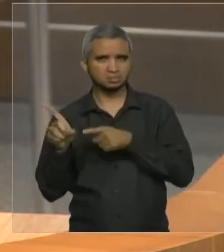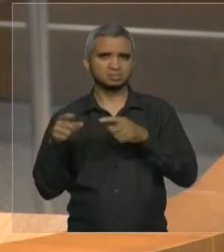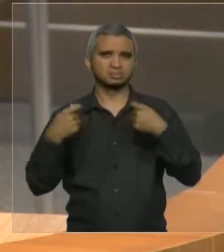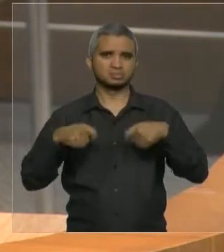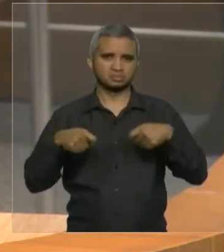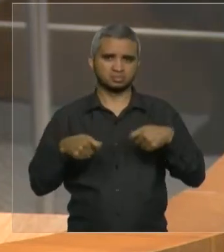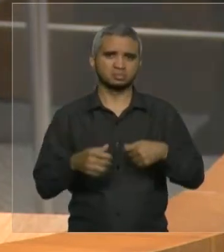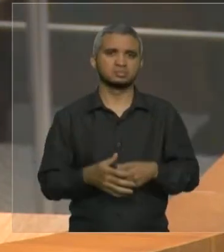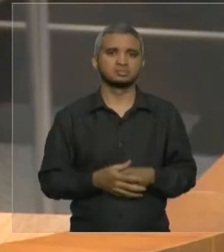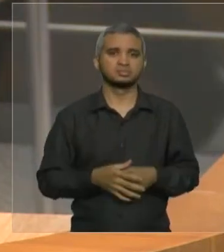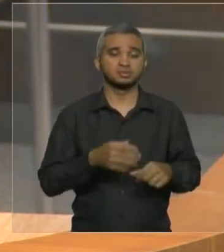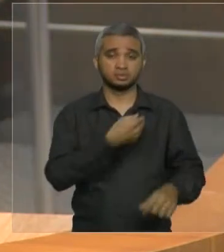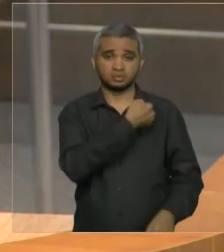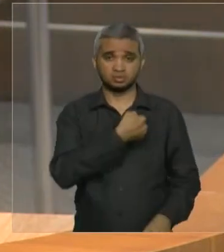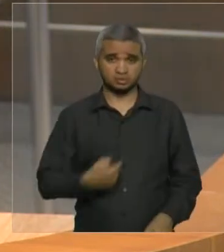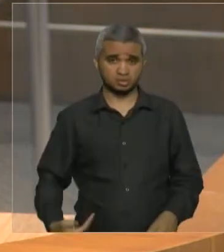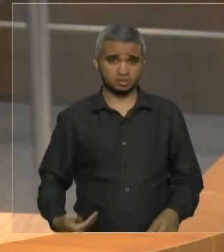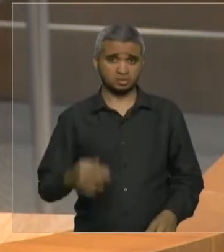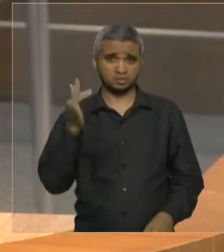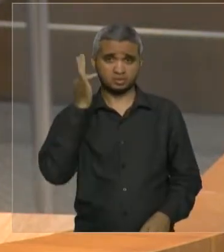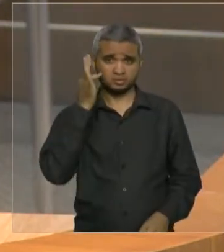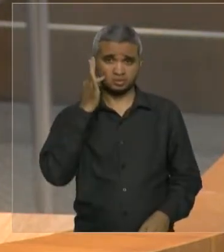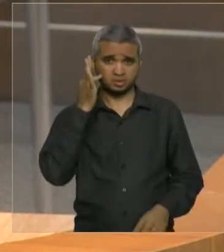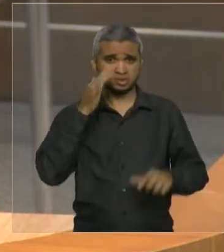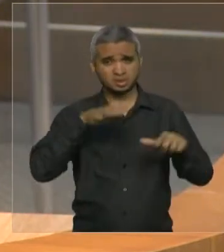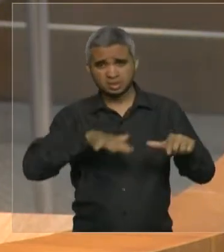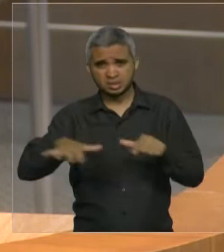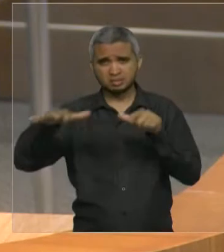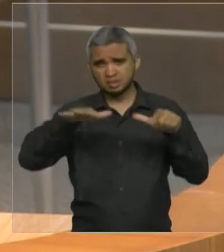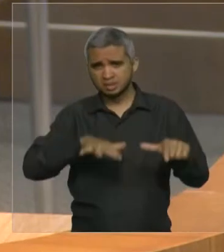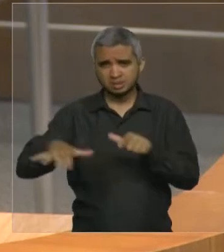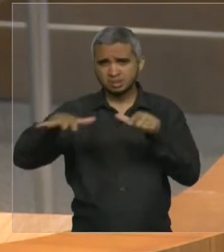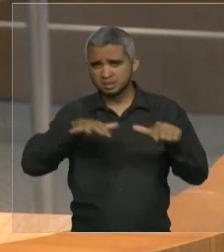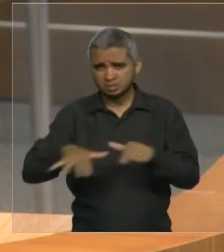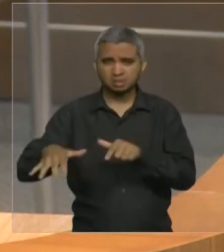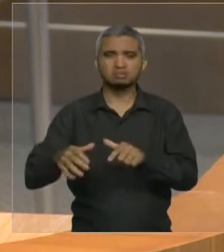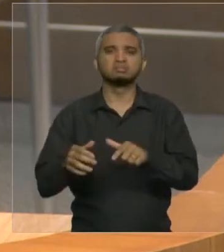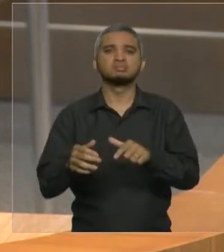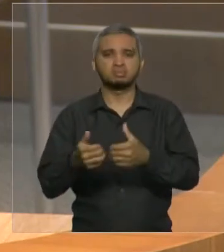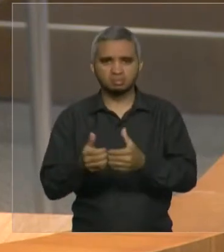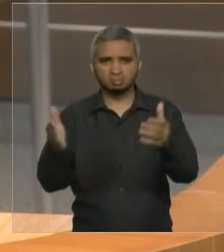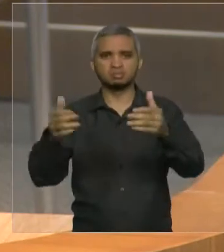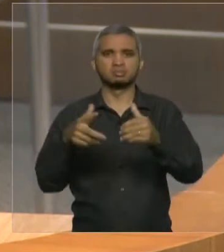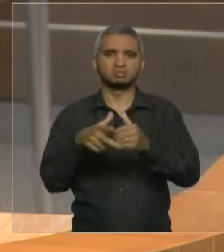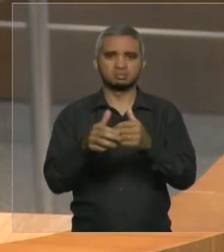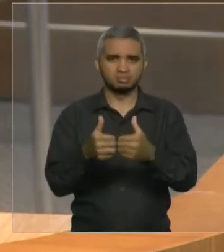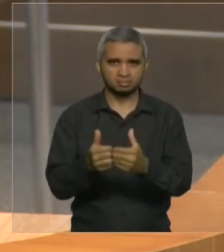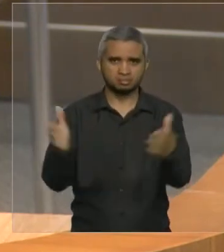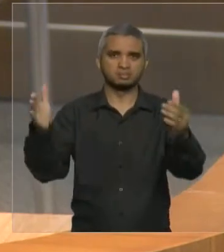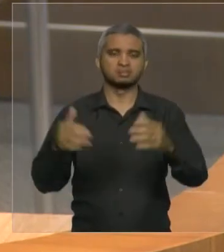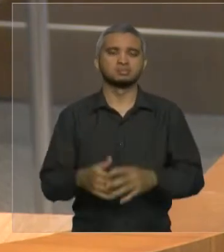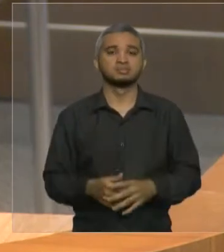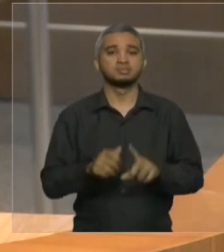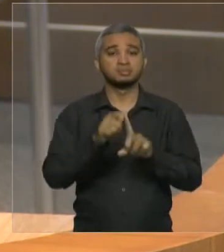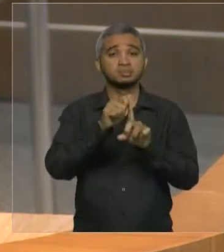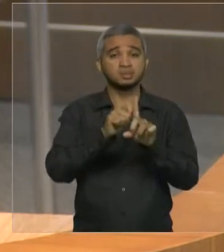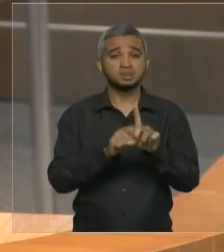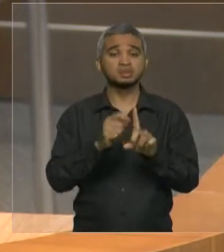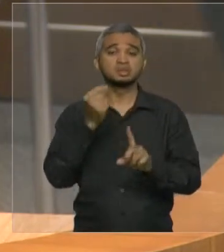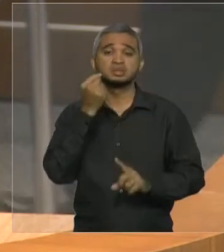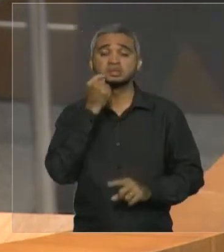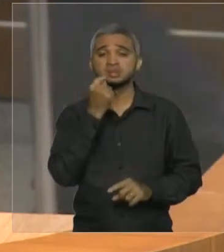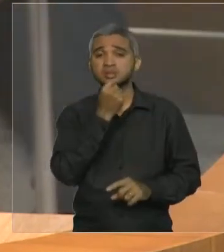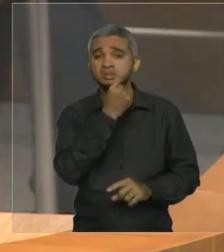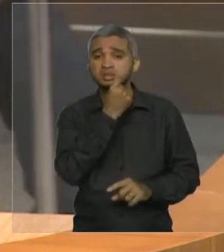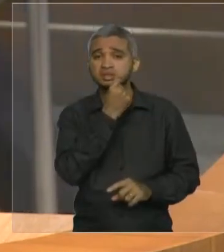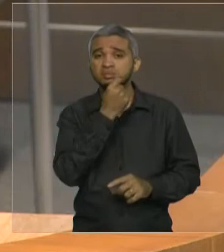no estado do Maranhão. Toda semana o governador entrega obra no estado do Maranhão. Só agora em setembro, para ter ideia,